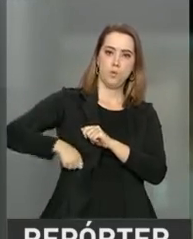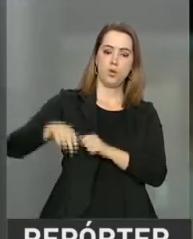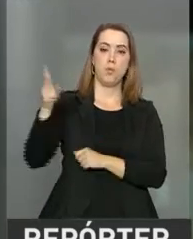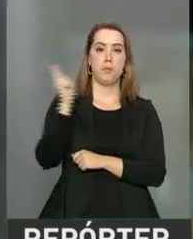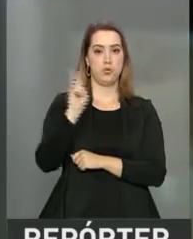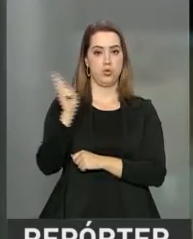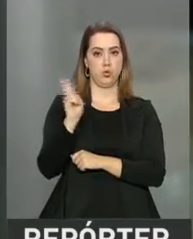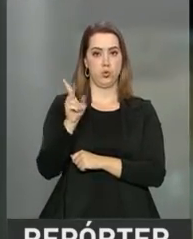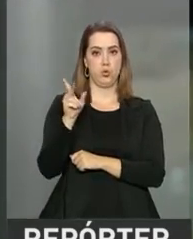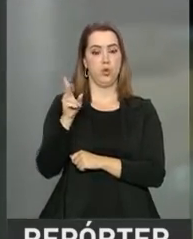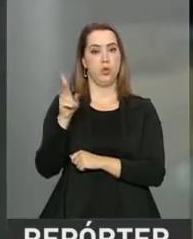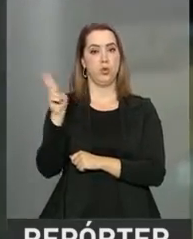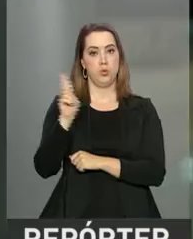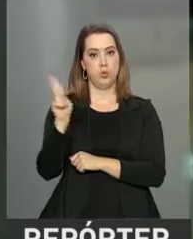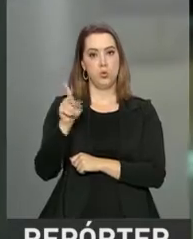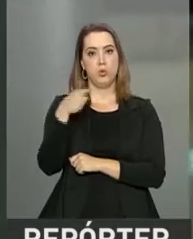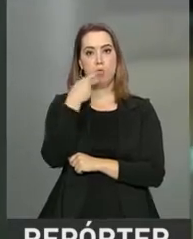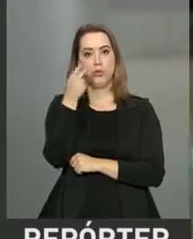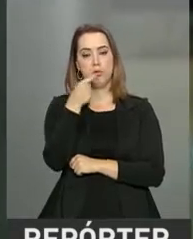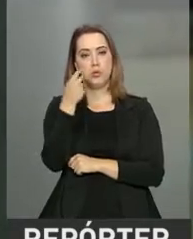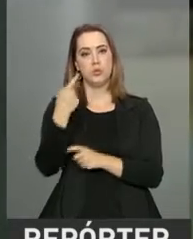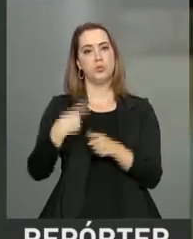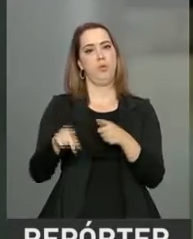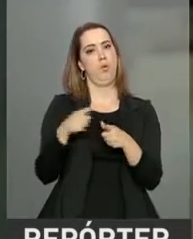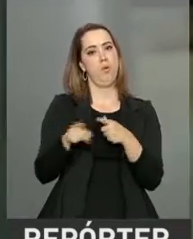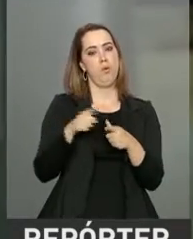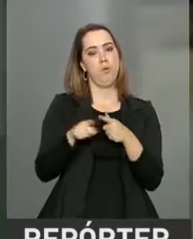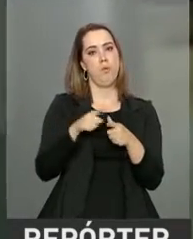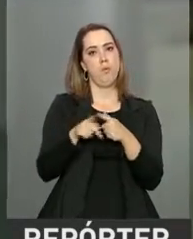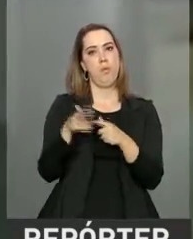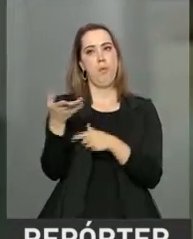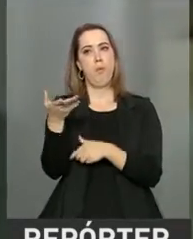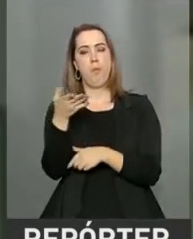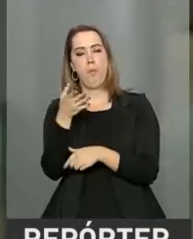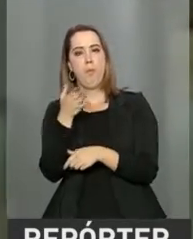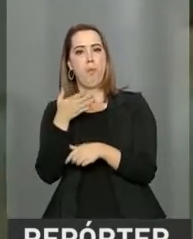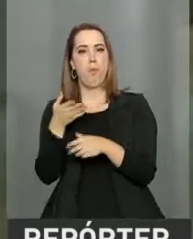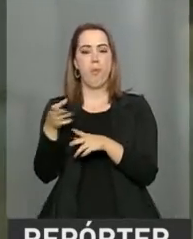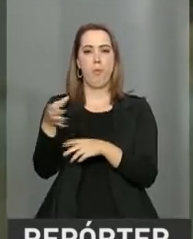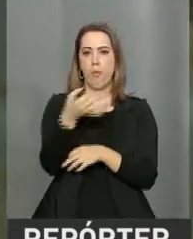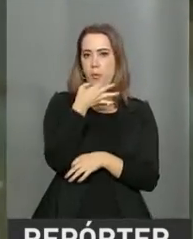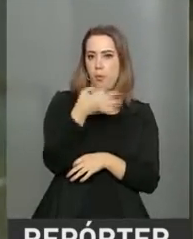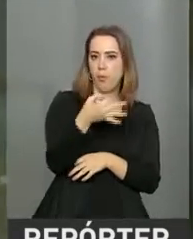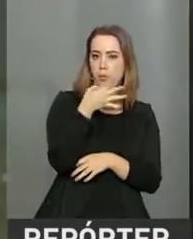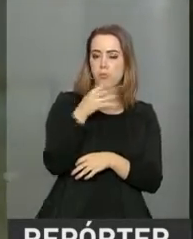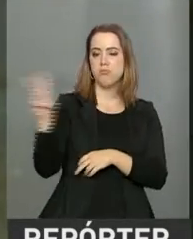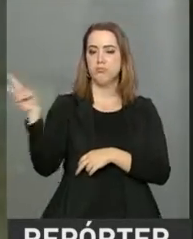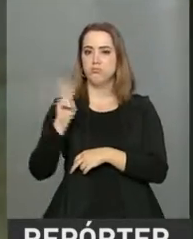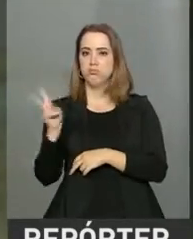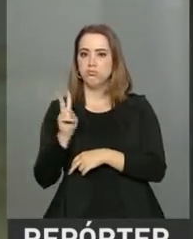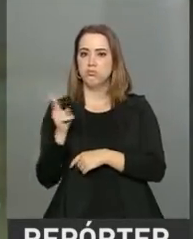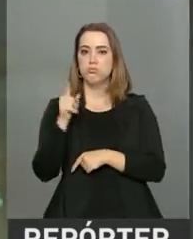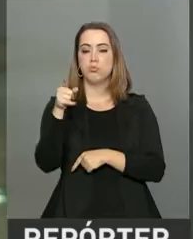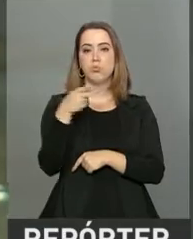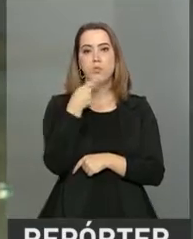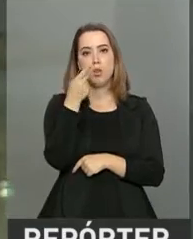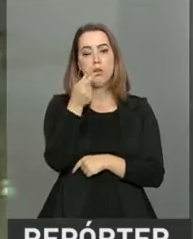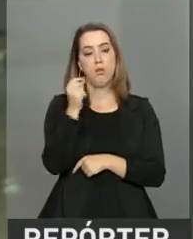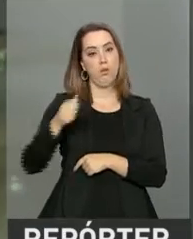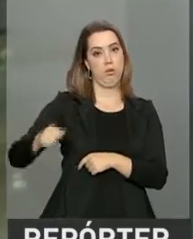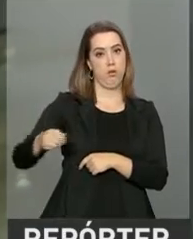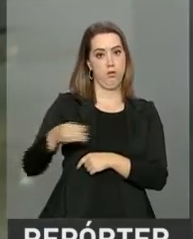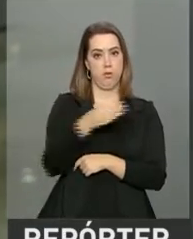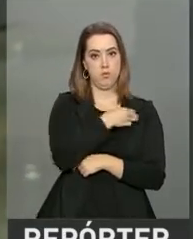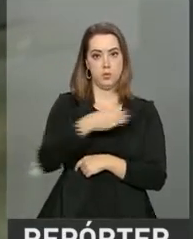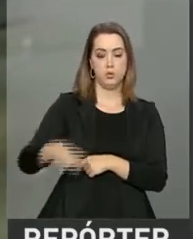sido um mal entendido com relação à presidência da Venezuela no Mercosul. O ministro disse que a Venezuela não cumpriu os